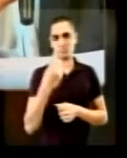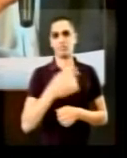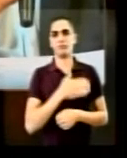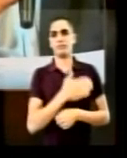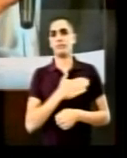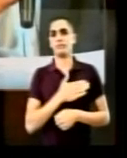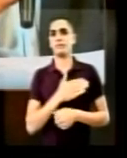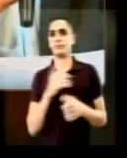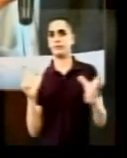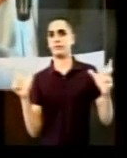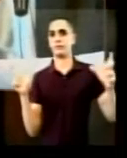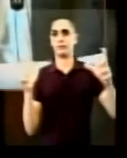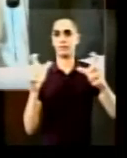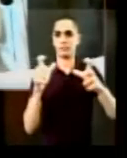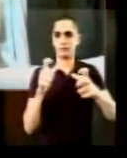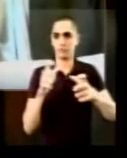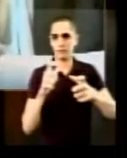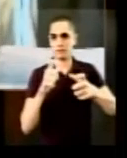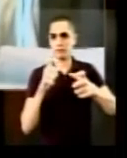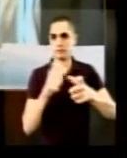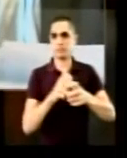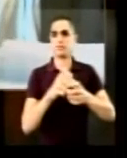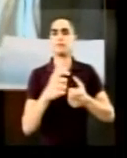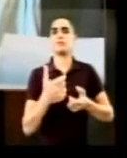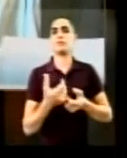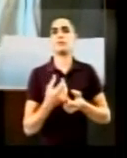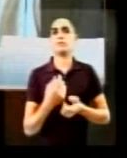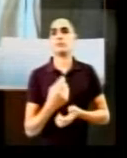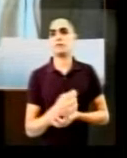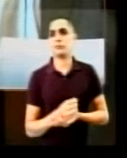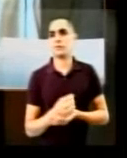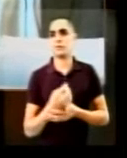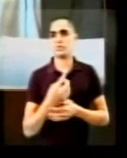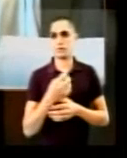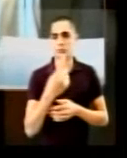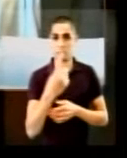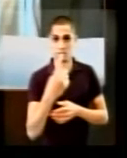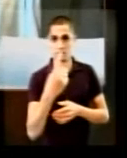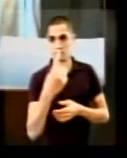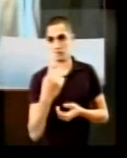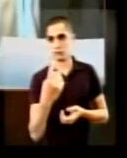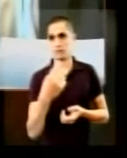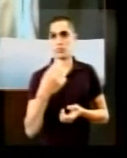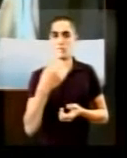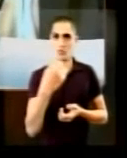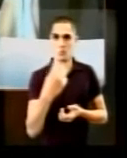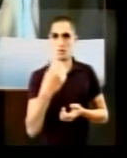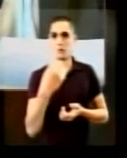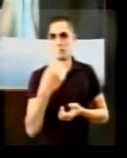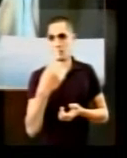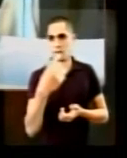3 de setembro. Gostaria de lembrar para vocês que hoje